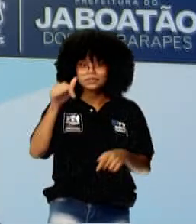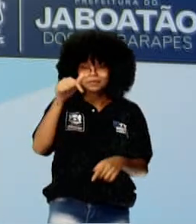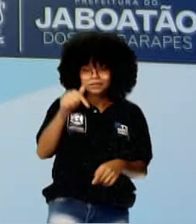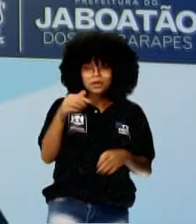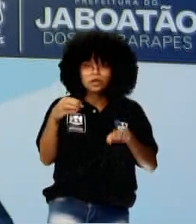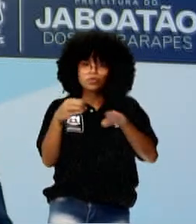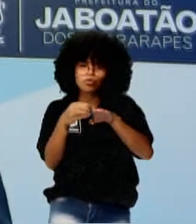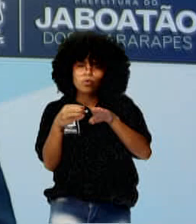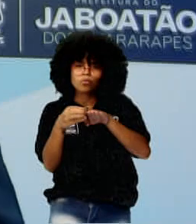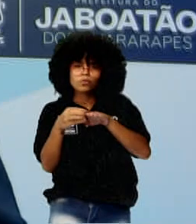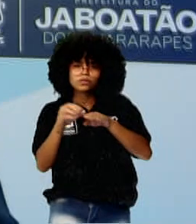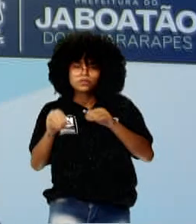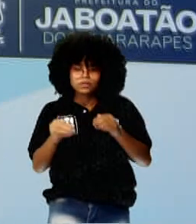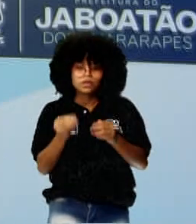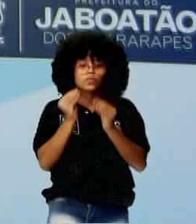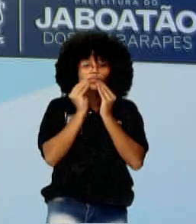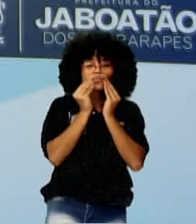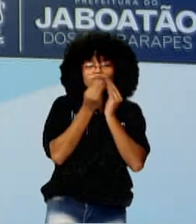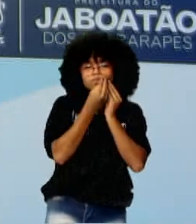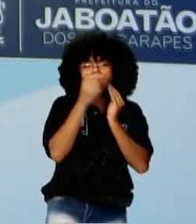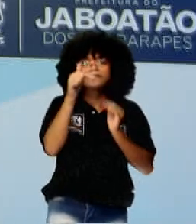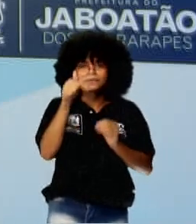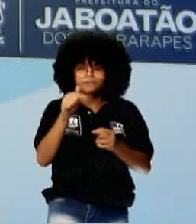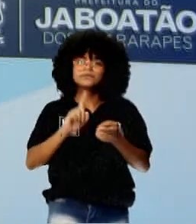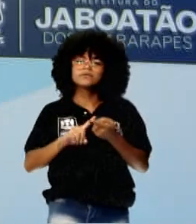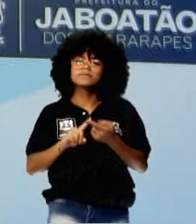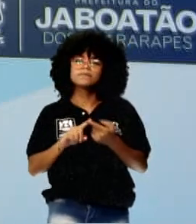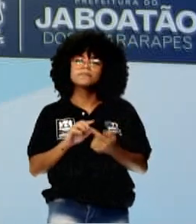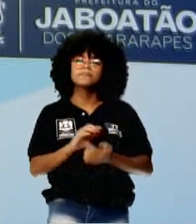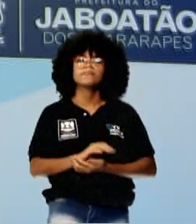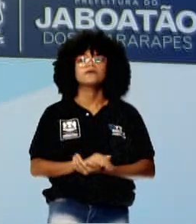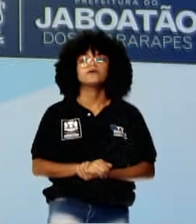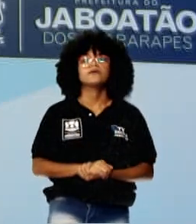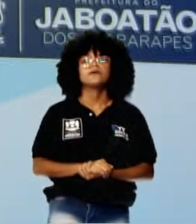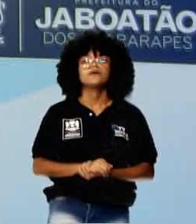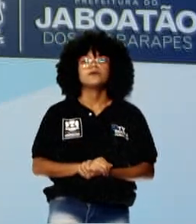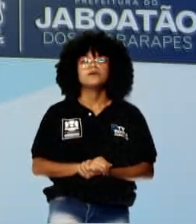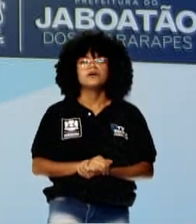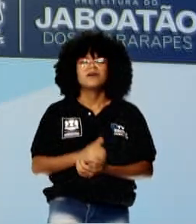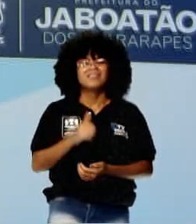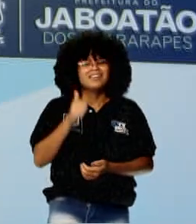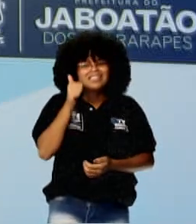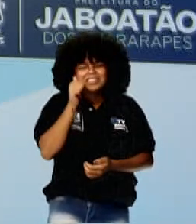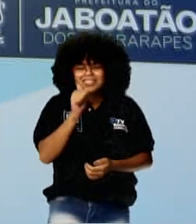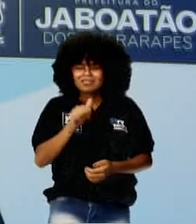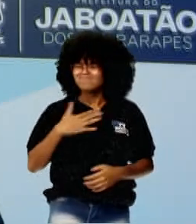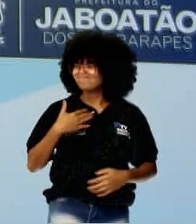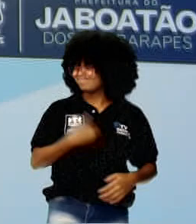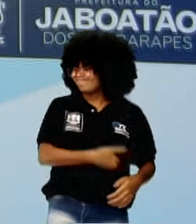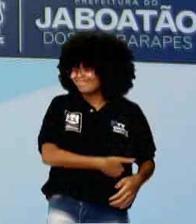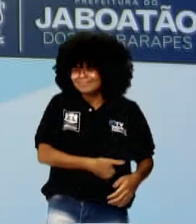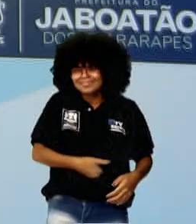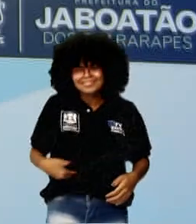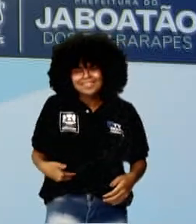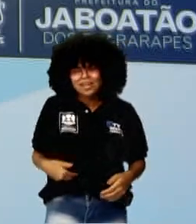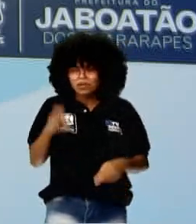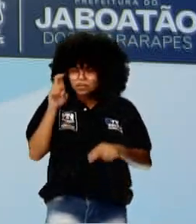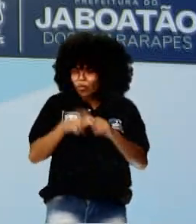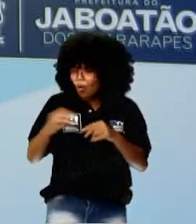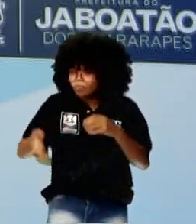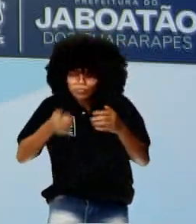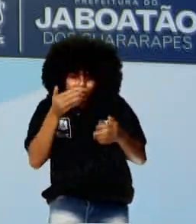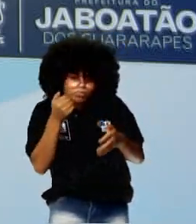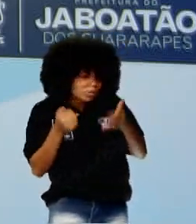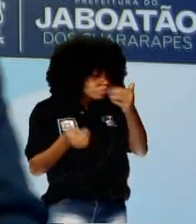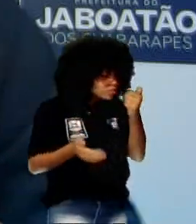talheres, 7 guardanapos. Ah, a menina estava com tanta fome que ela sentou e prontamente começou a comer. Comeu um